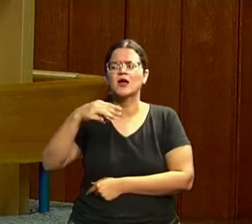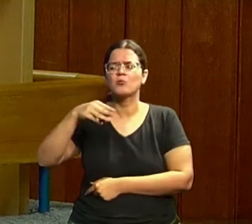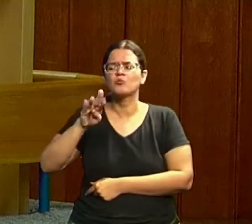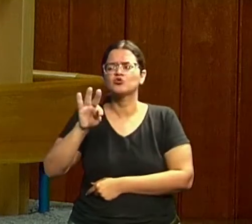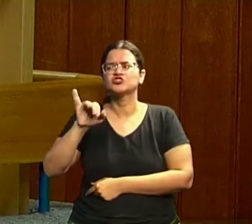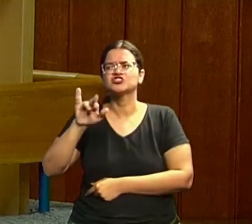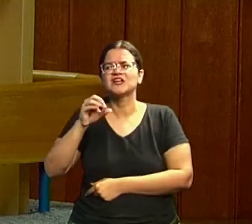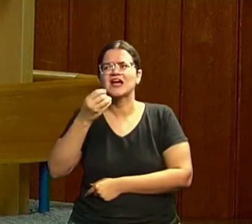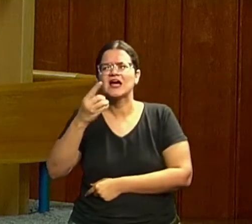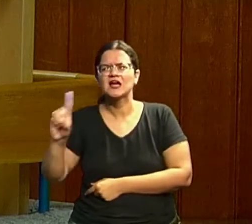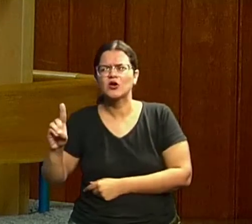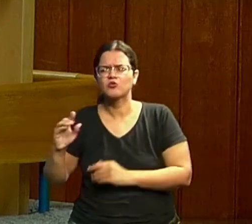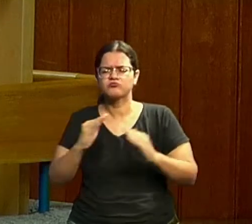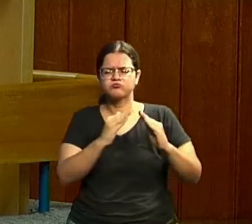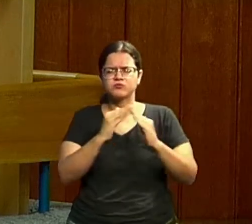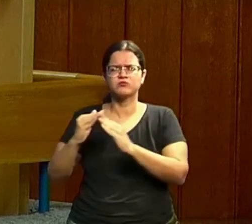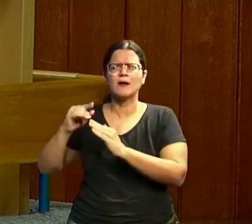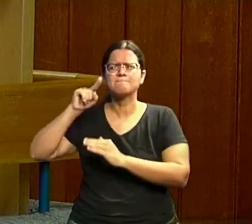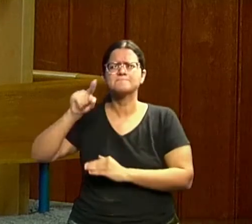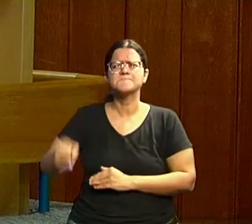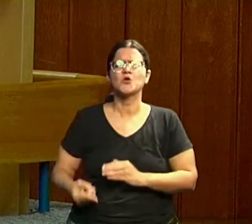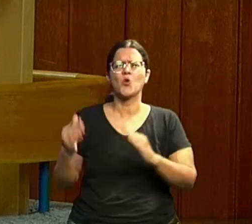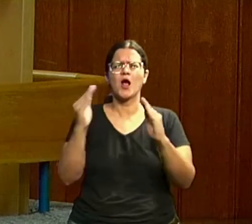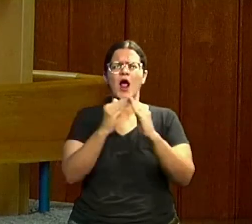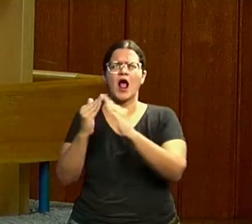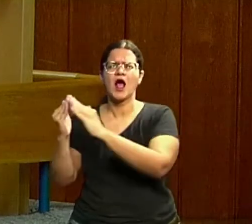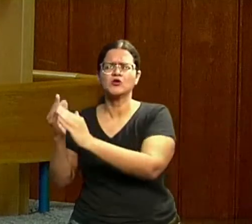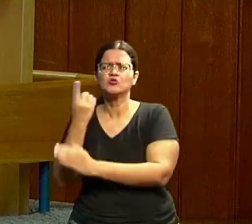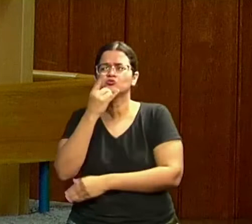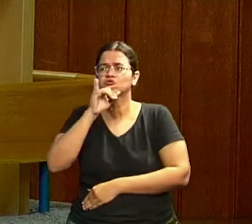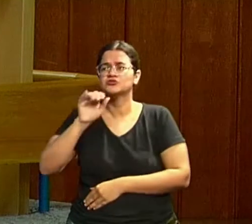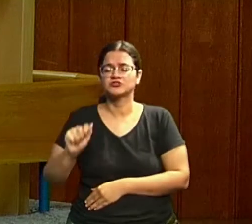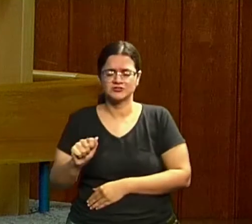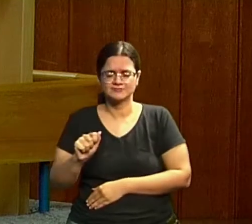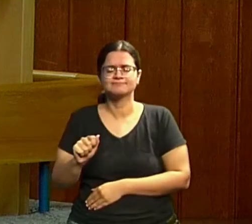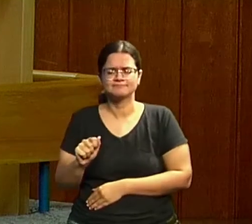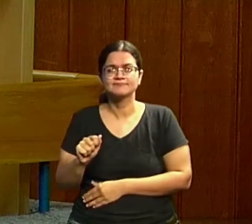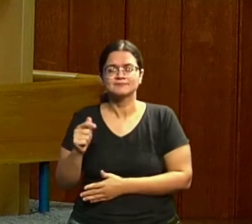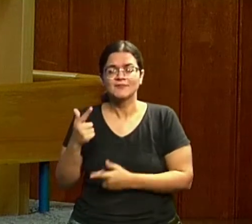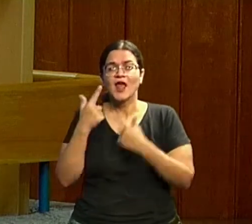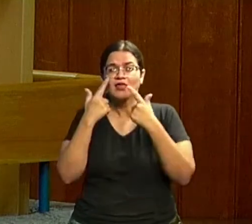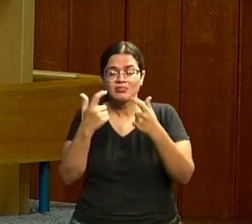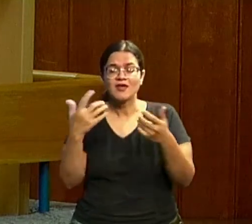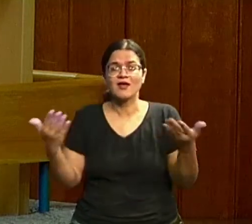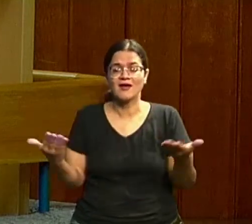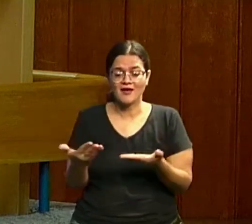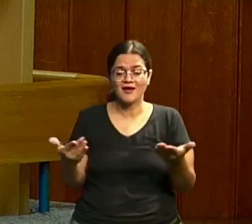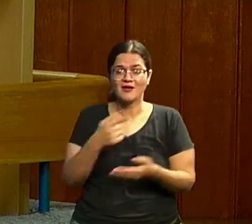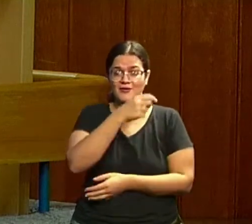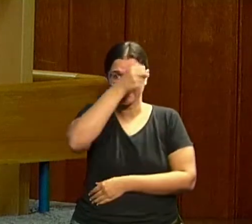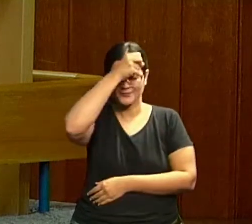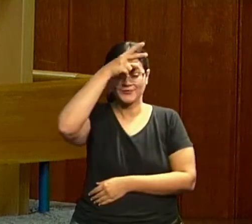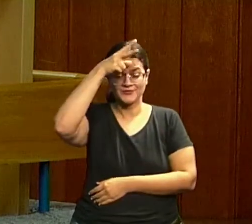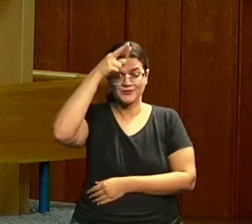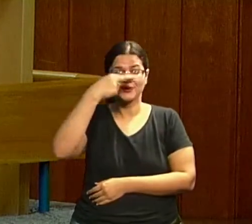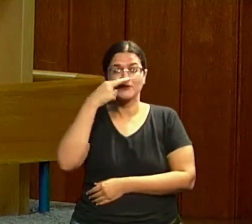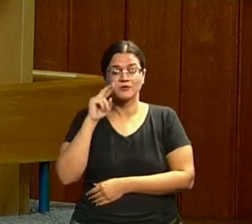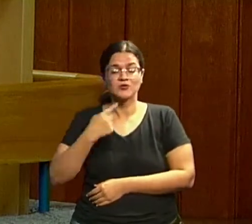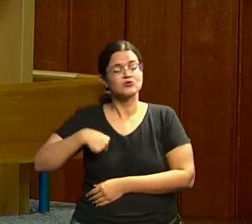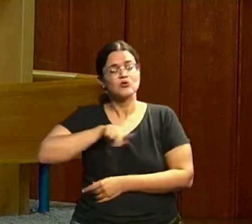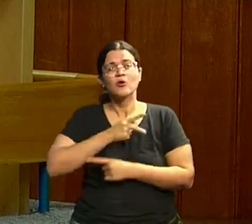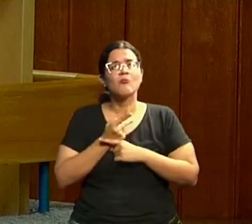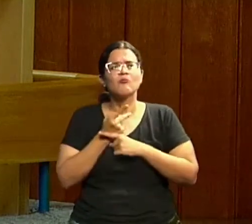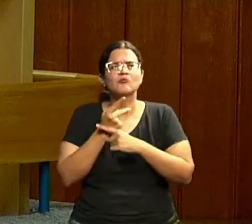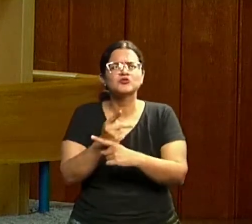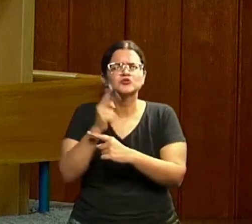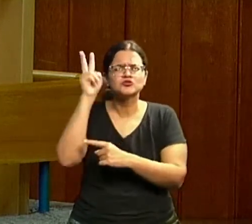ali foram feitos 1000 casas em um dia. Interessante, agora, com essa situação do prefeito, nós fomos buscar